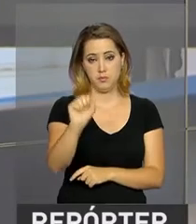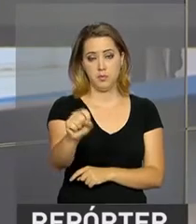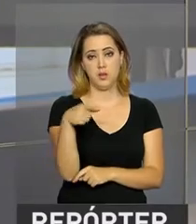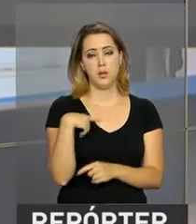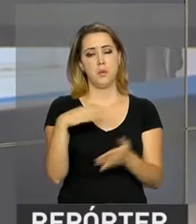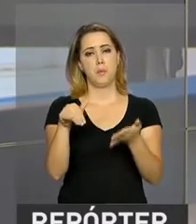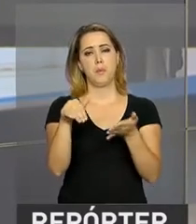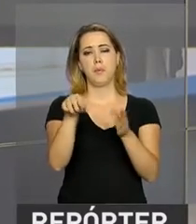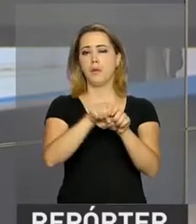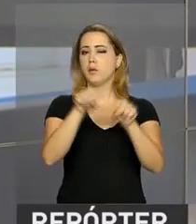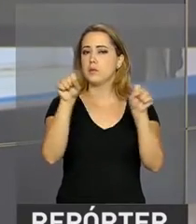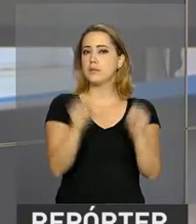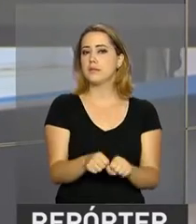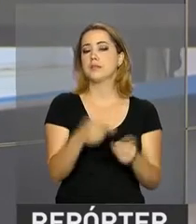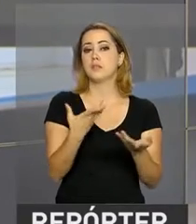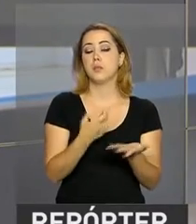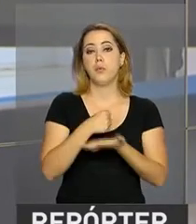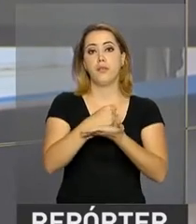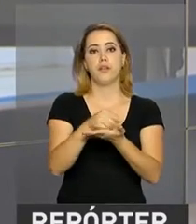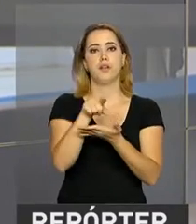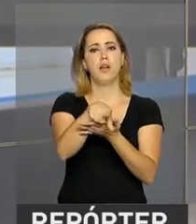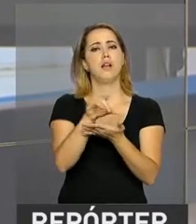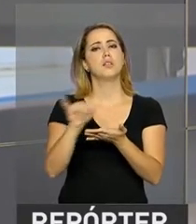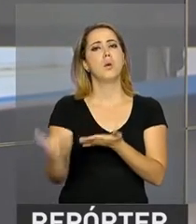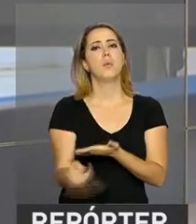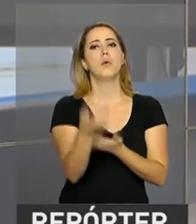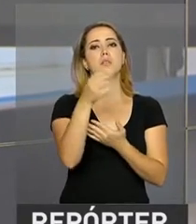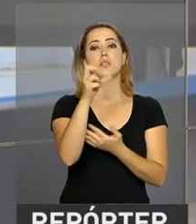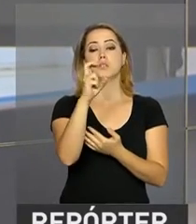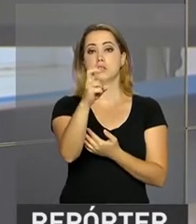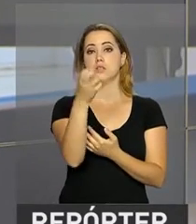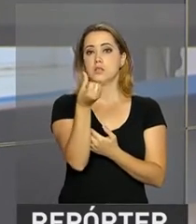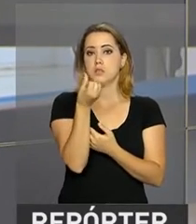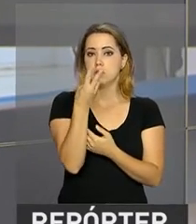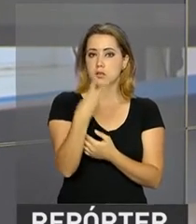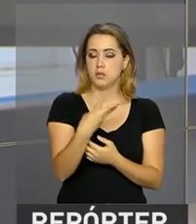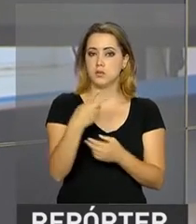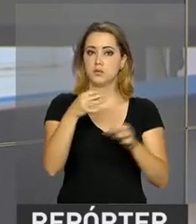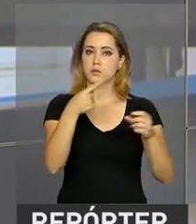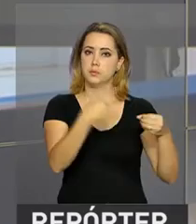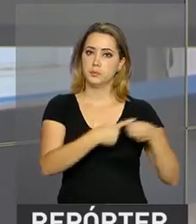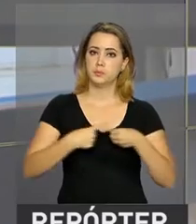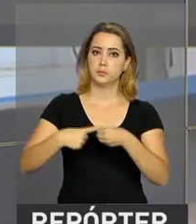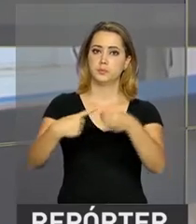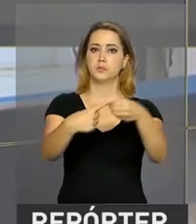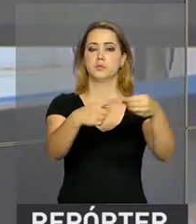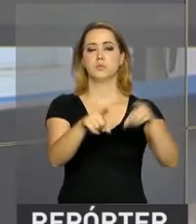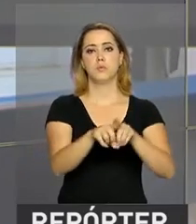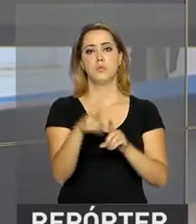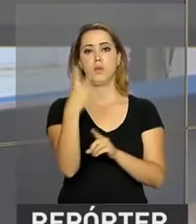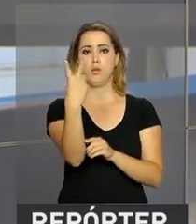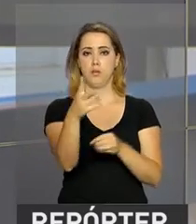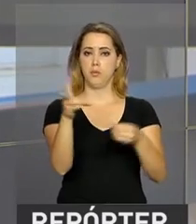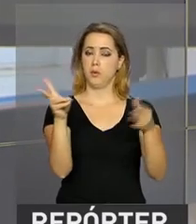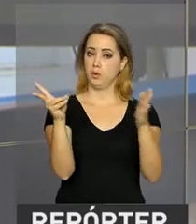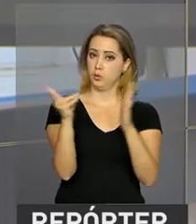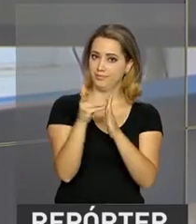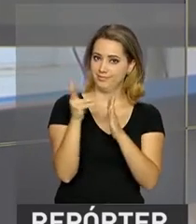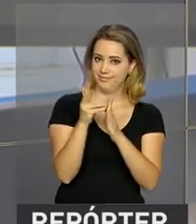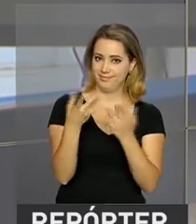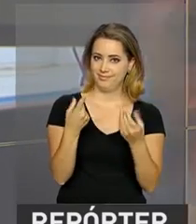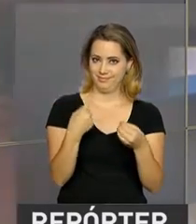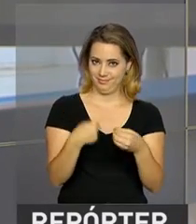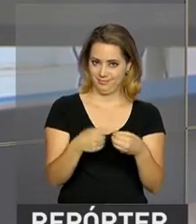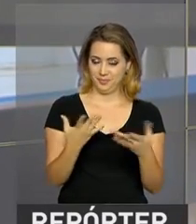sistema as oportunidades estão distribuídas em 563 municípios além de dois distritos indígenas